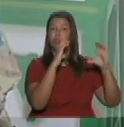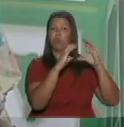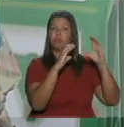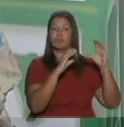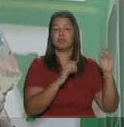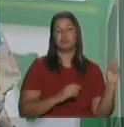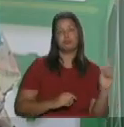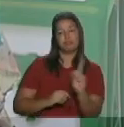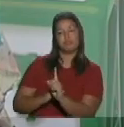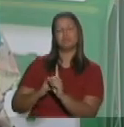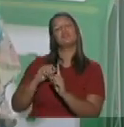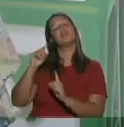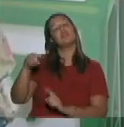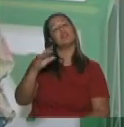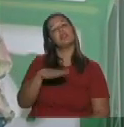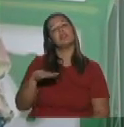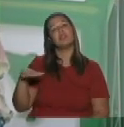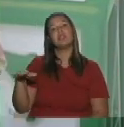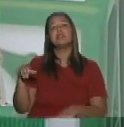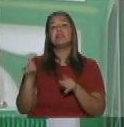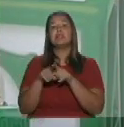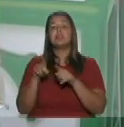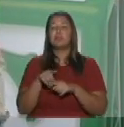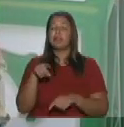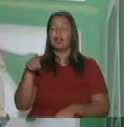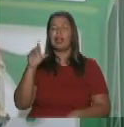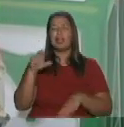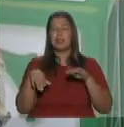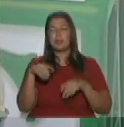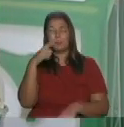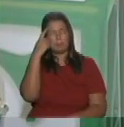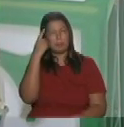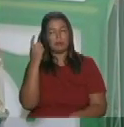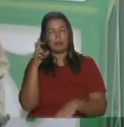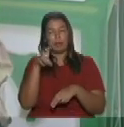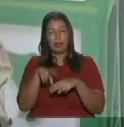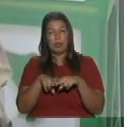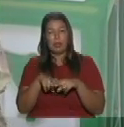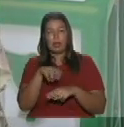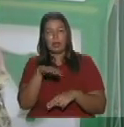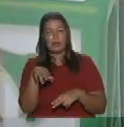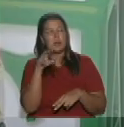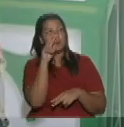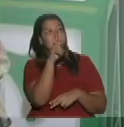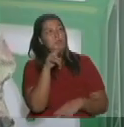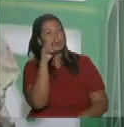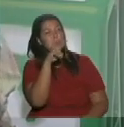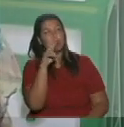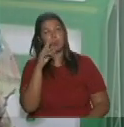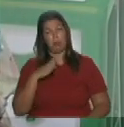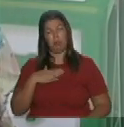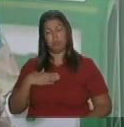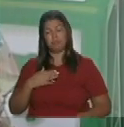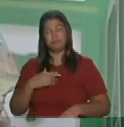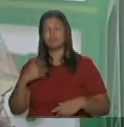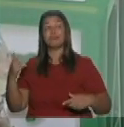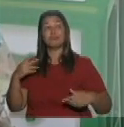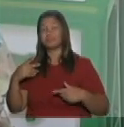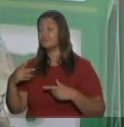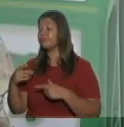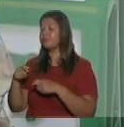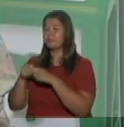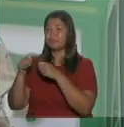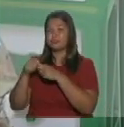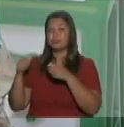E o quanto a gente... Sabe essa coisa de deixar a criança lá vendo a televisão, quietinha, Sim. e vou fazer as minhas coisas? Isso é